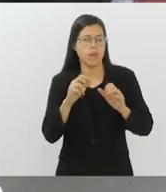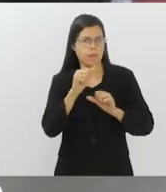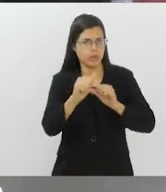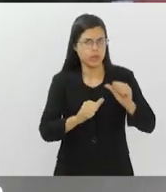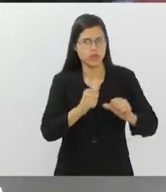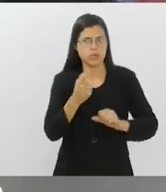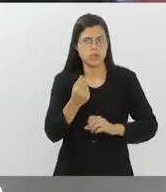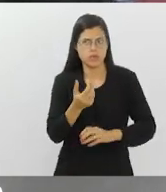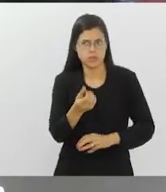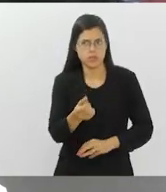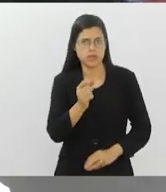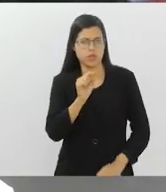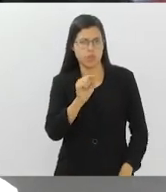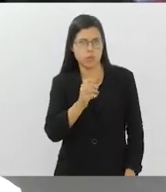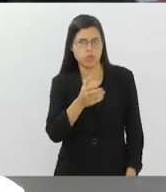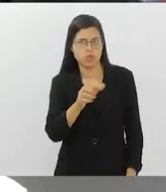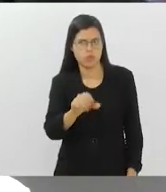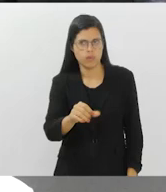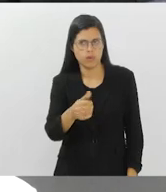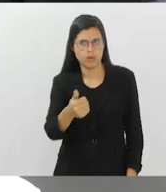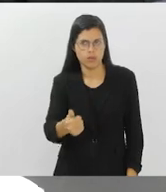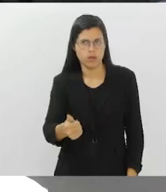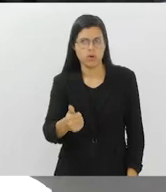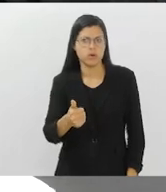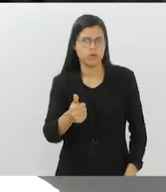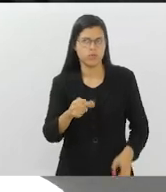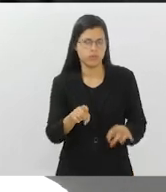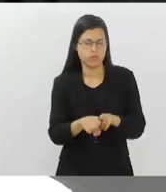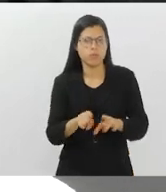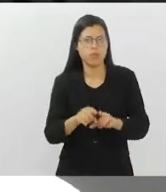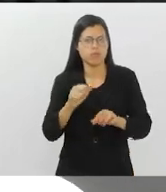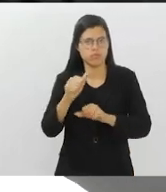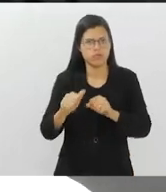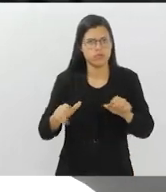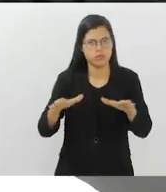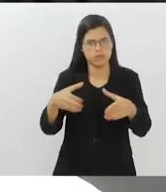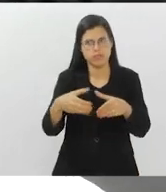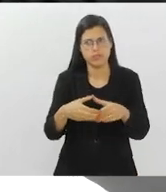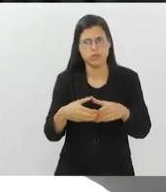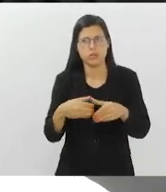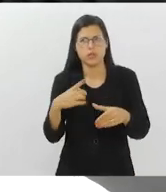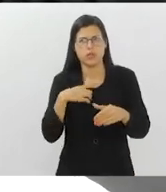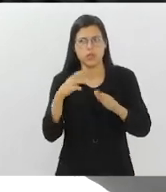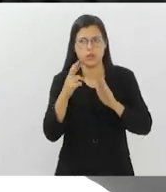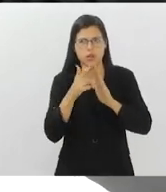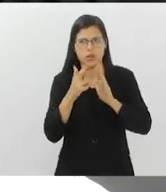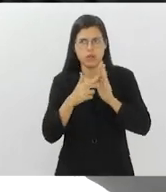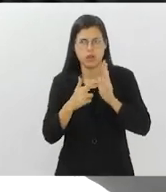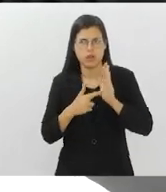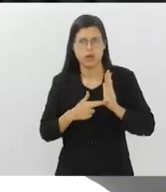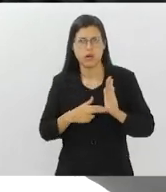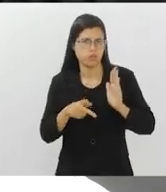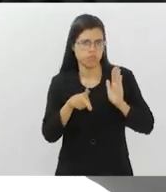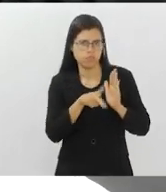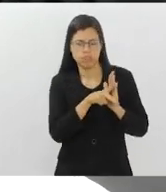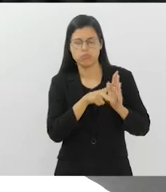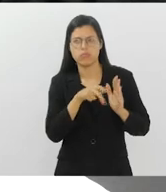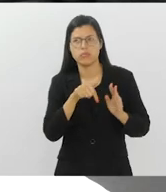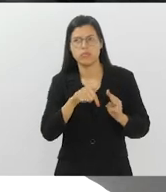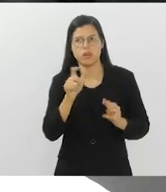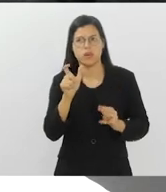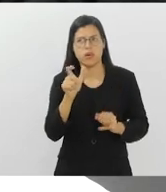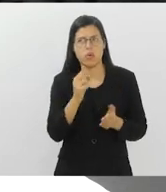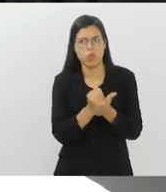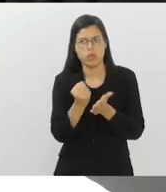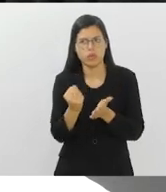de 6,91% por parte da agência. Com relação ao reajuste coletivo, na verdade, tem regras próprias. Aqueles planos, aqueles